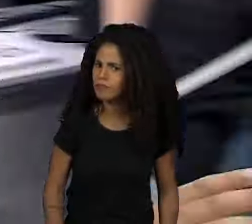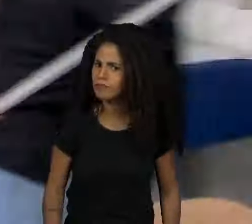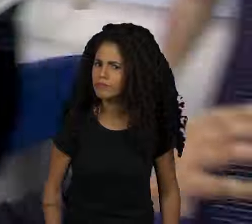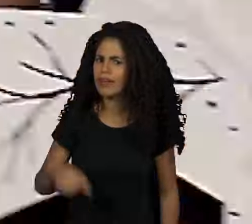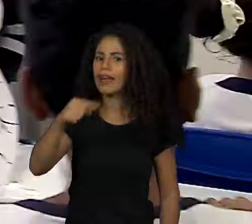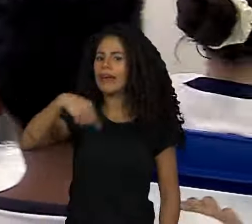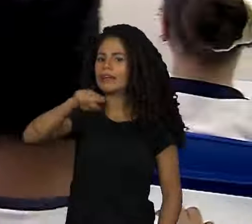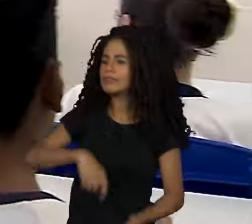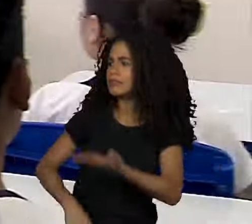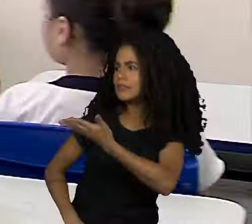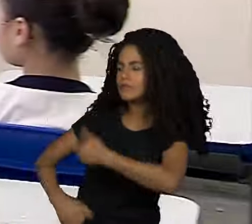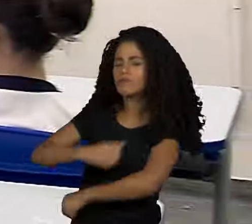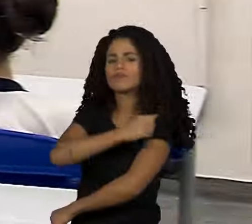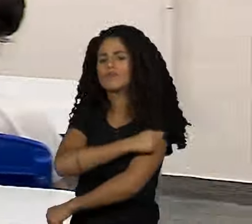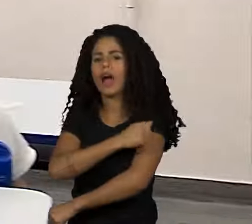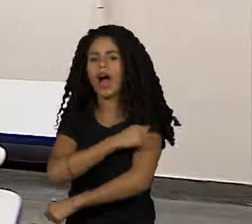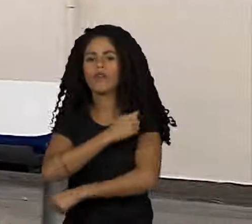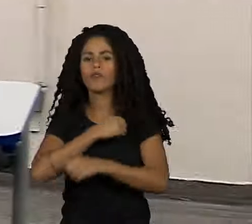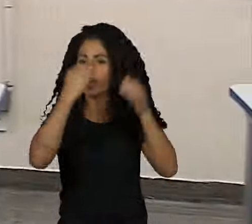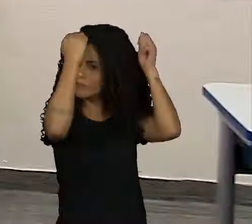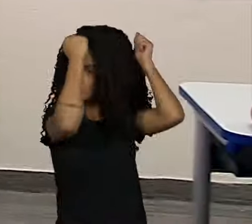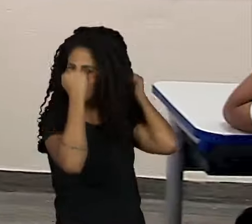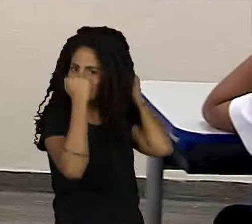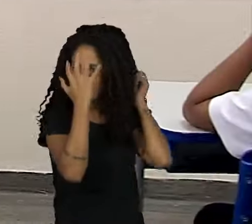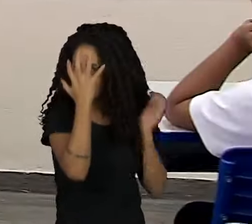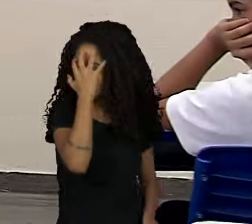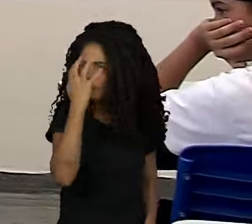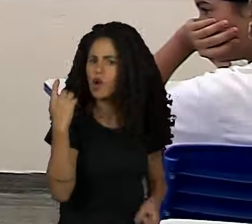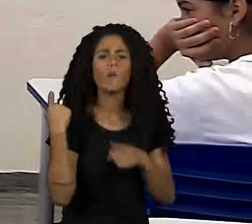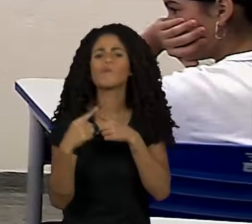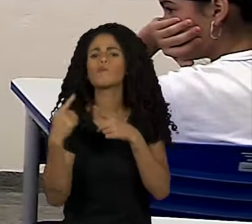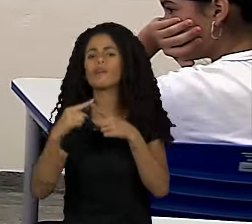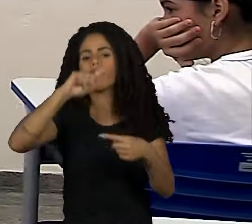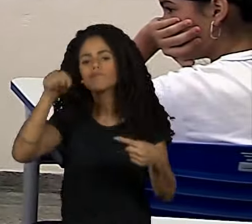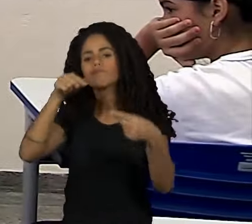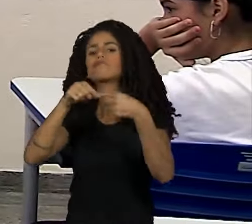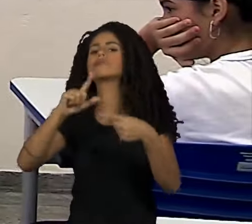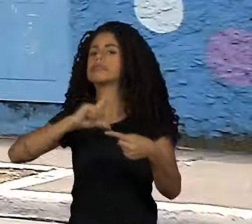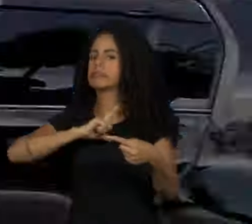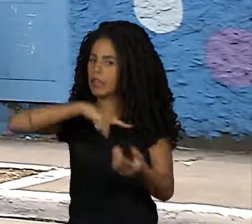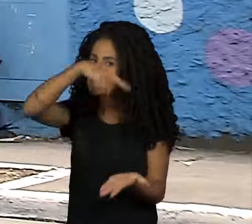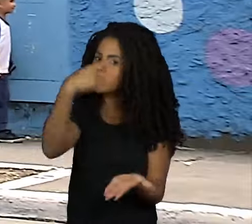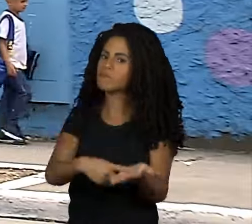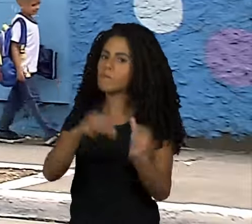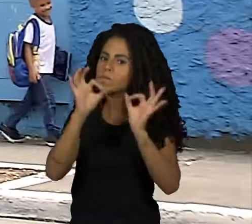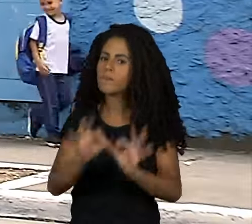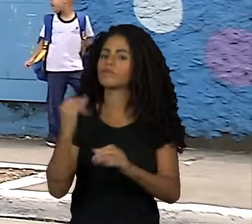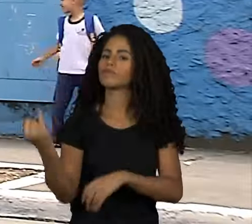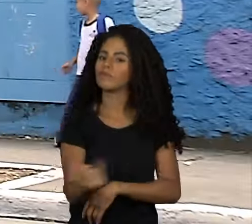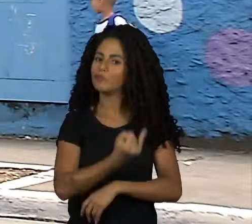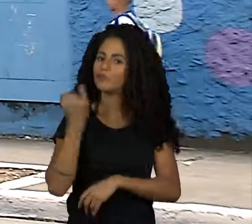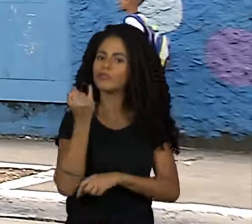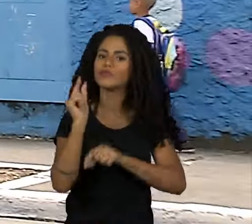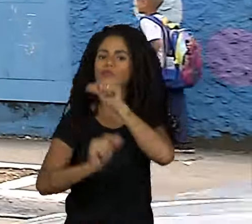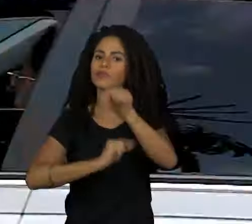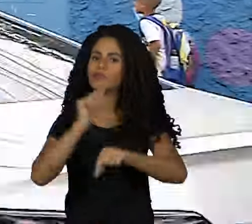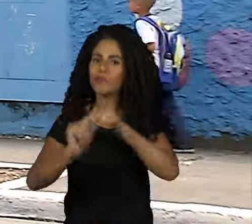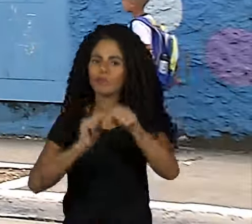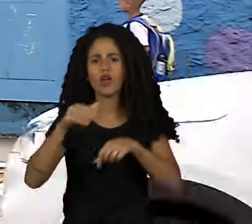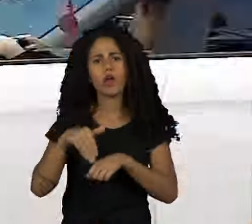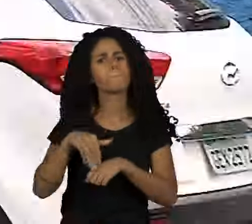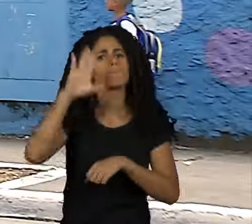Esses alunos estão fantasiados assim porque eles têm uma missão muito importante. Uma nobre missão que vai